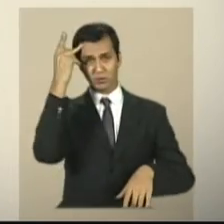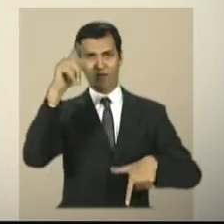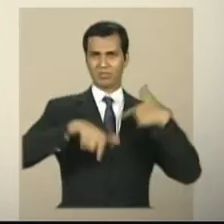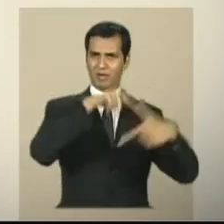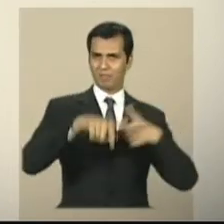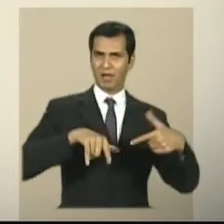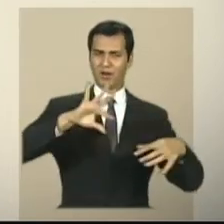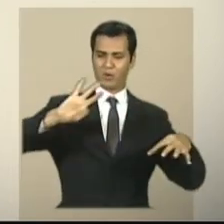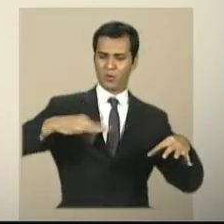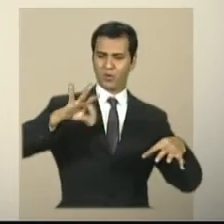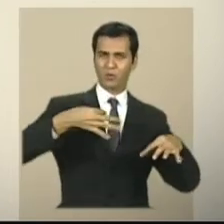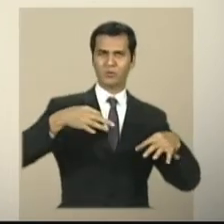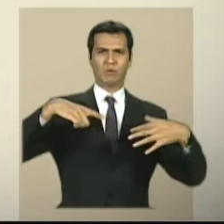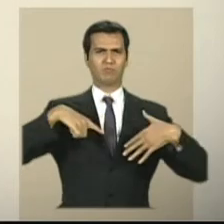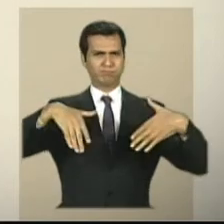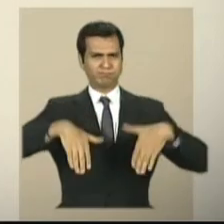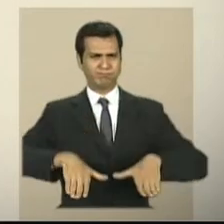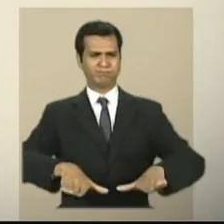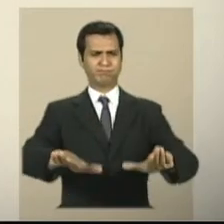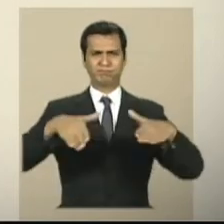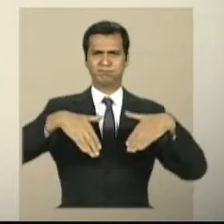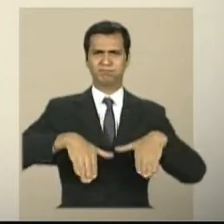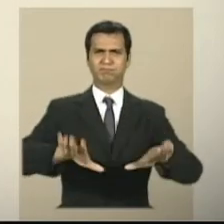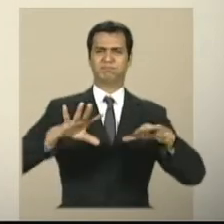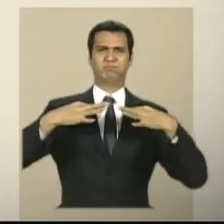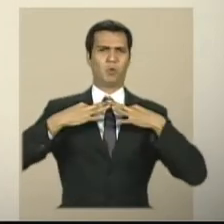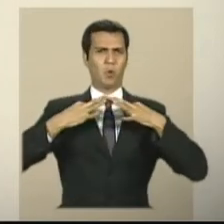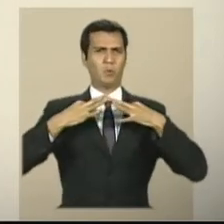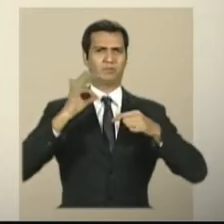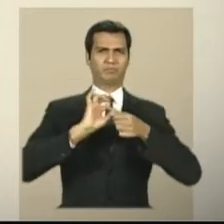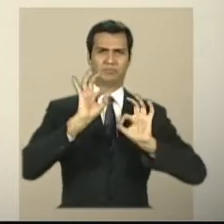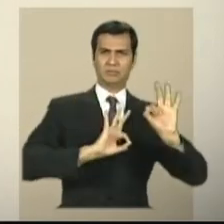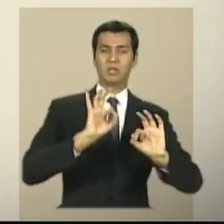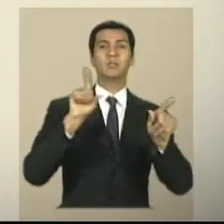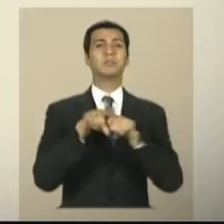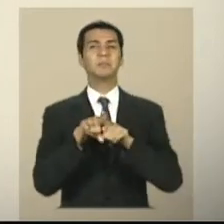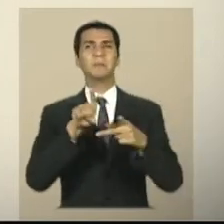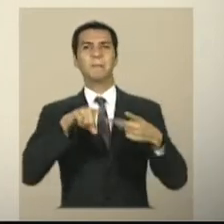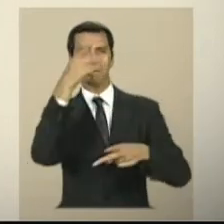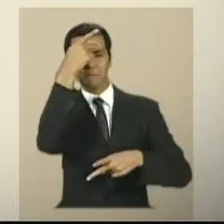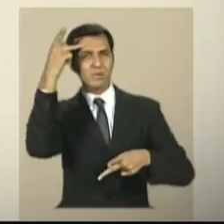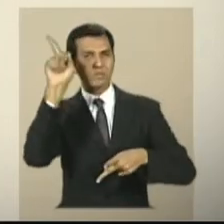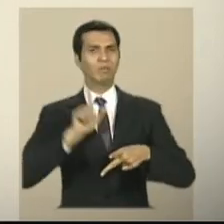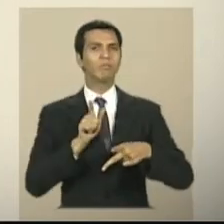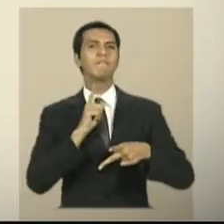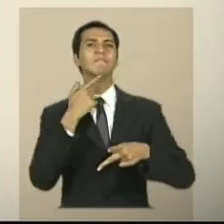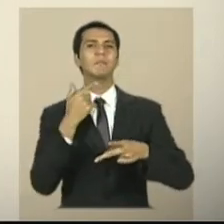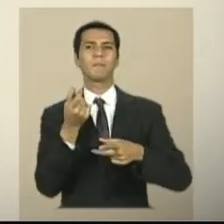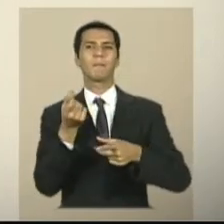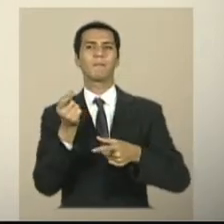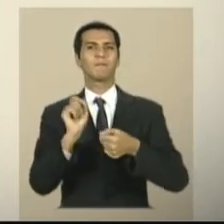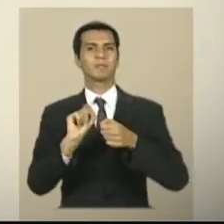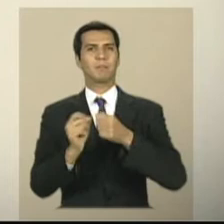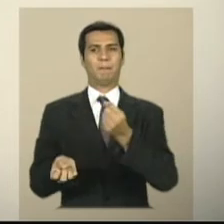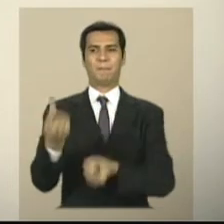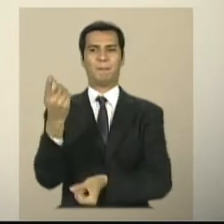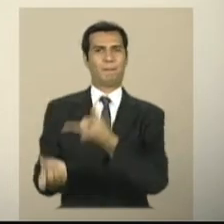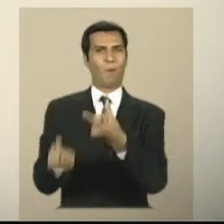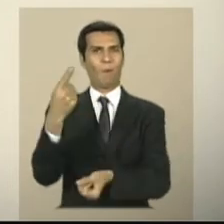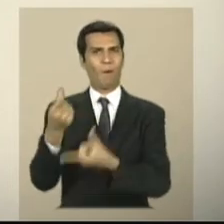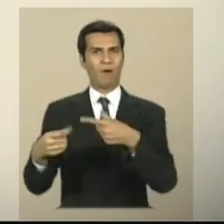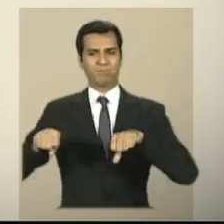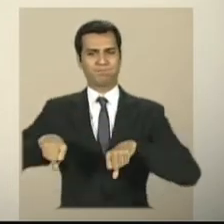trocar a velha máquina de costura para o pipoqueiro que deseja adquirir um carrinho mais moderno para o